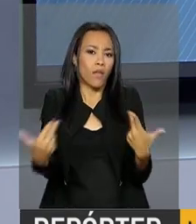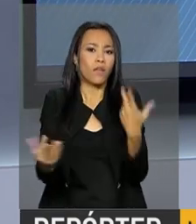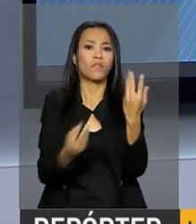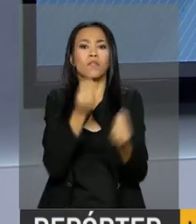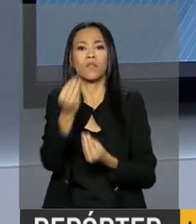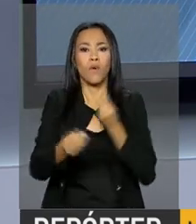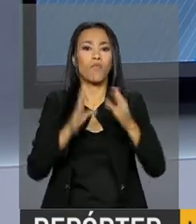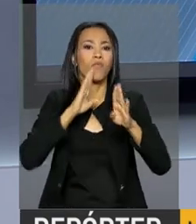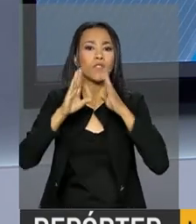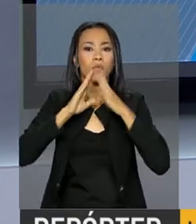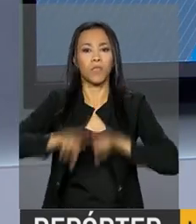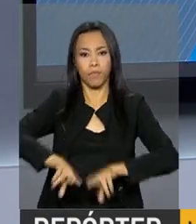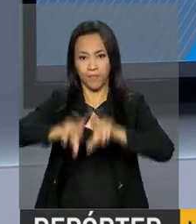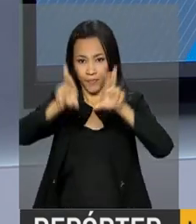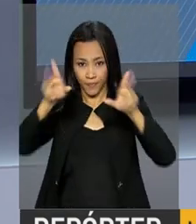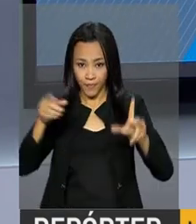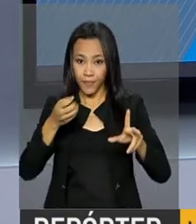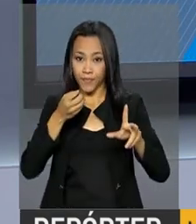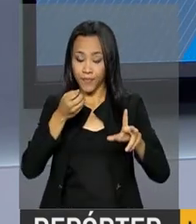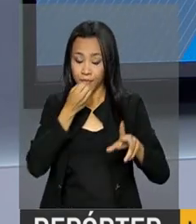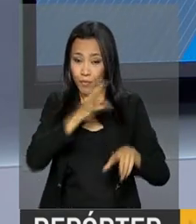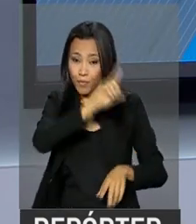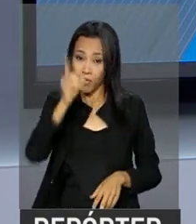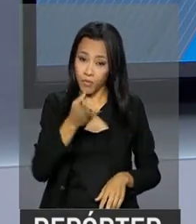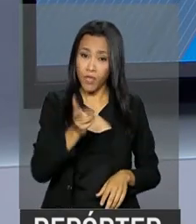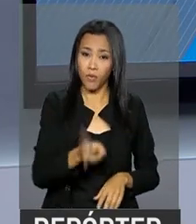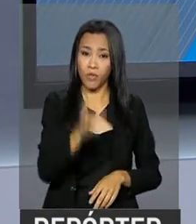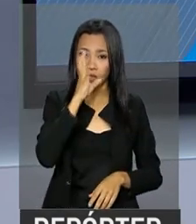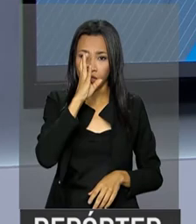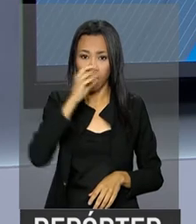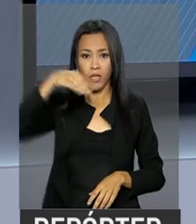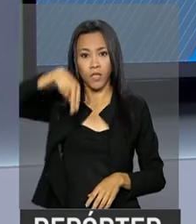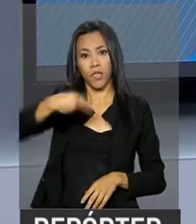em nossas redes sociais. Um bom dia para você e continue com a